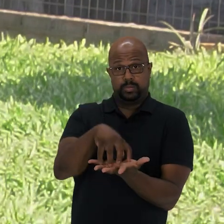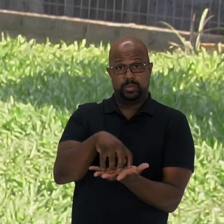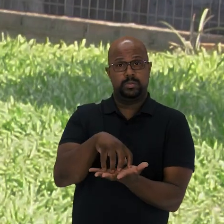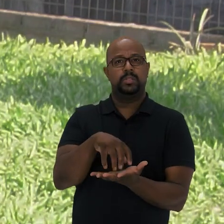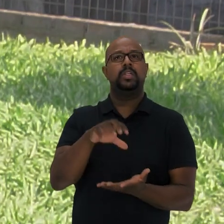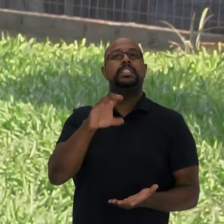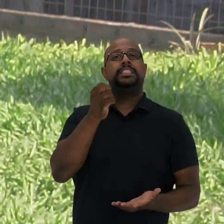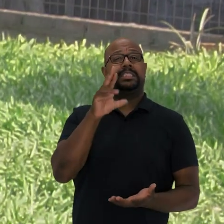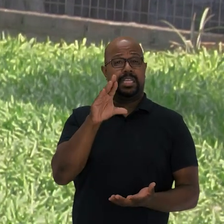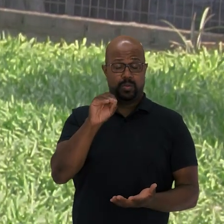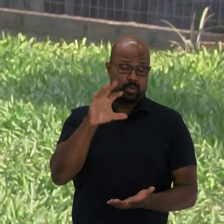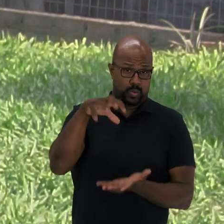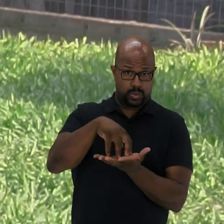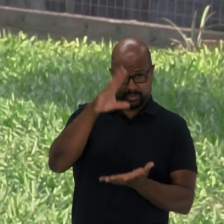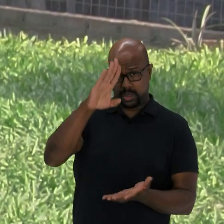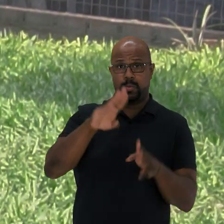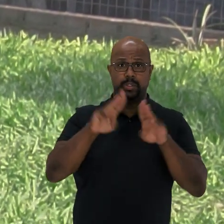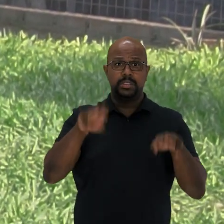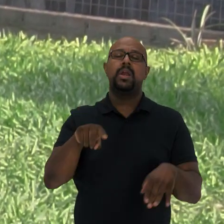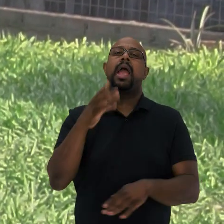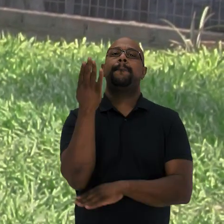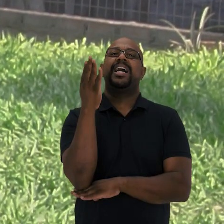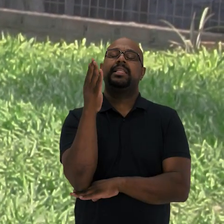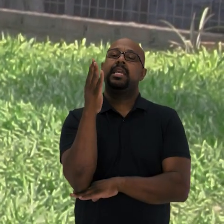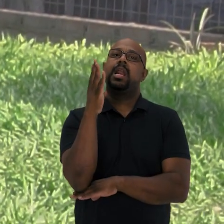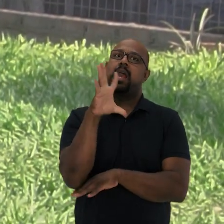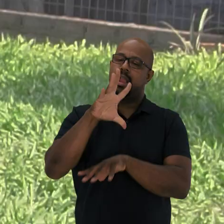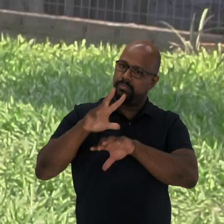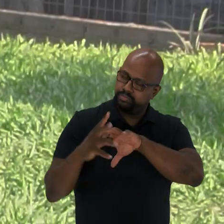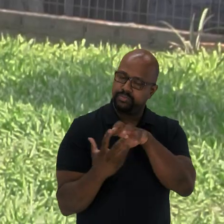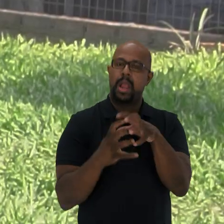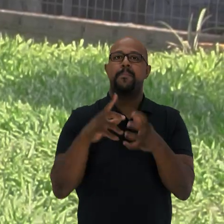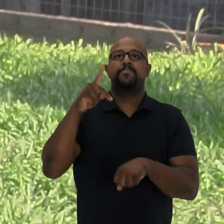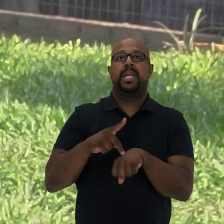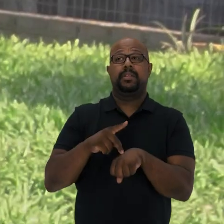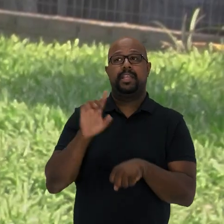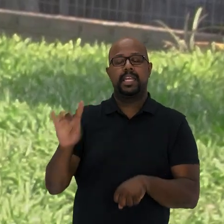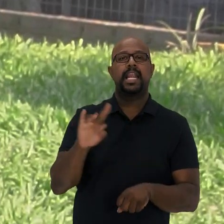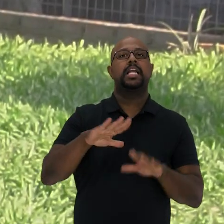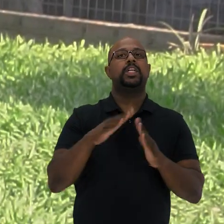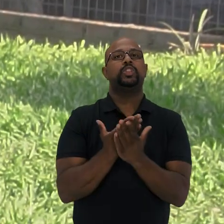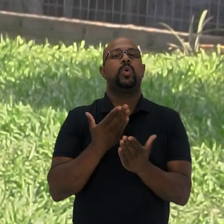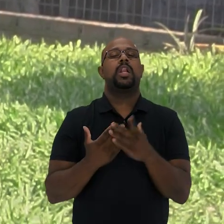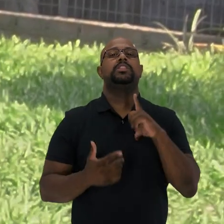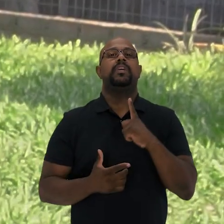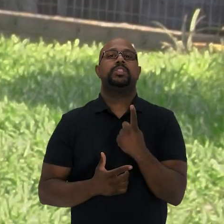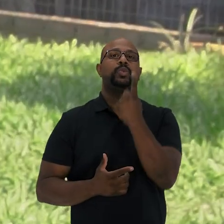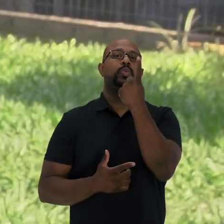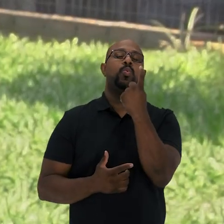centro do museu seria a madeira petrificada, que cada escola tivesse